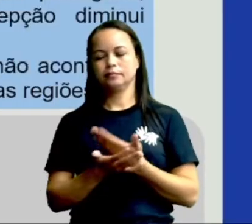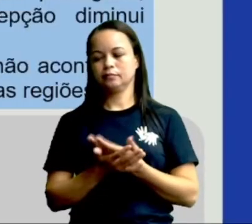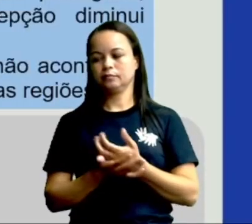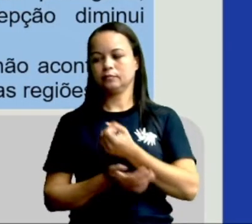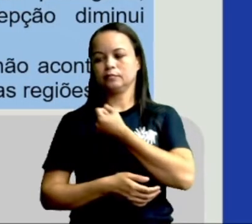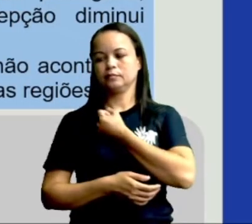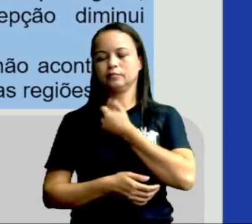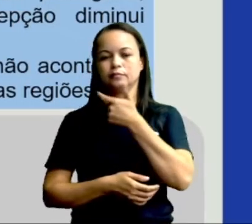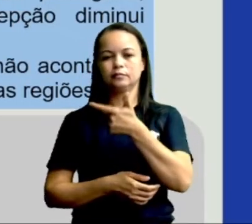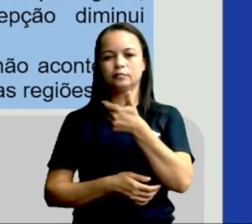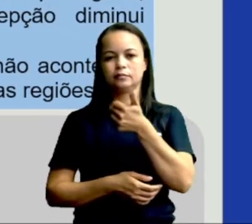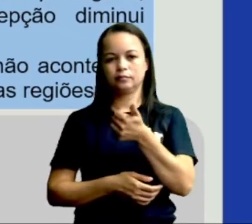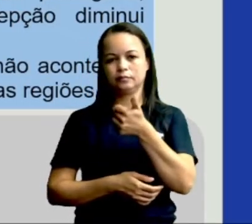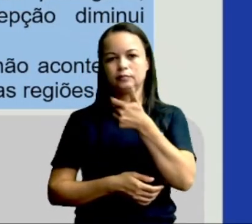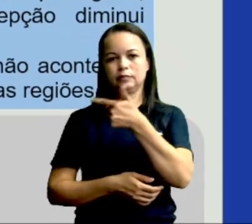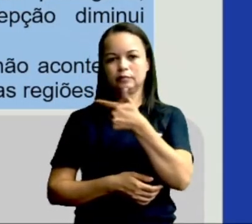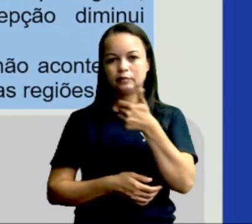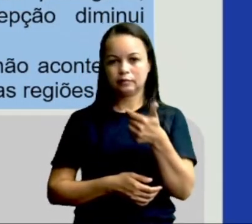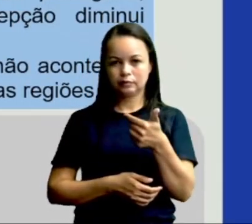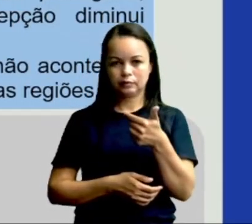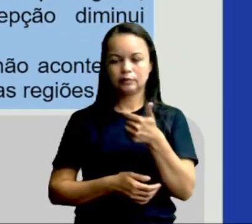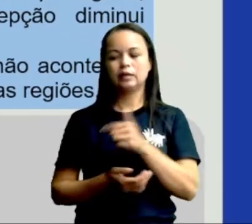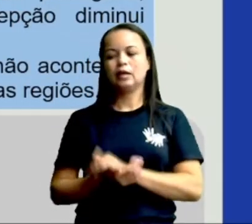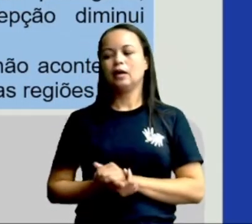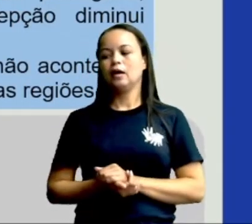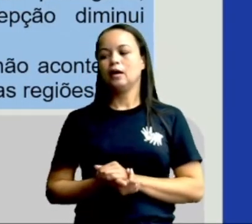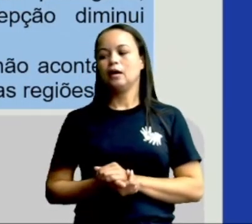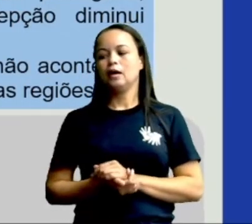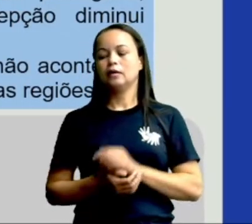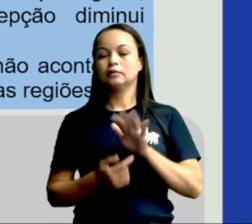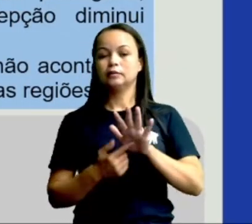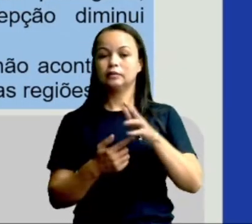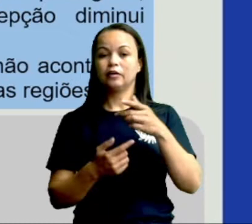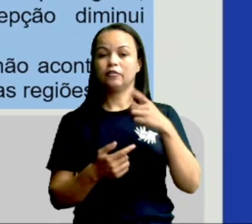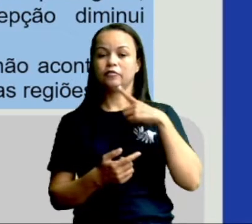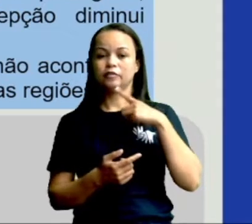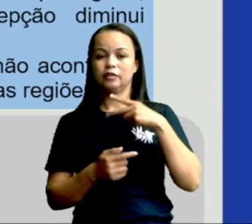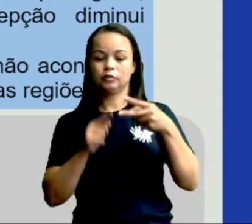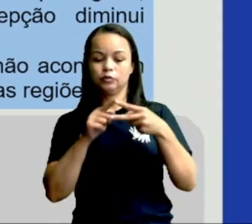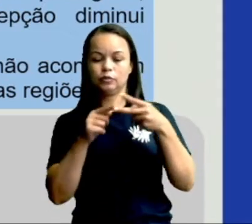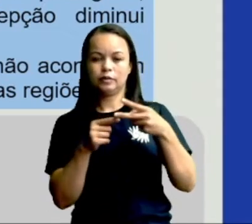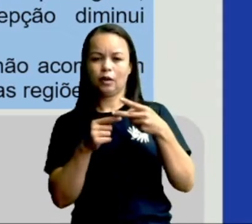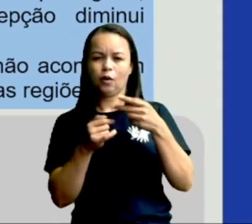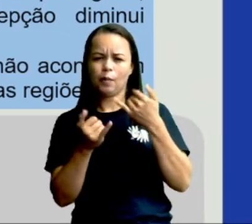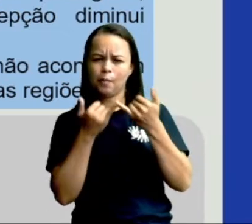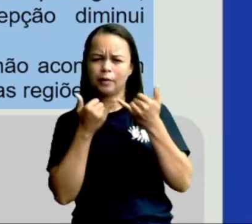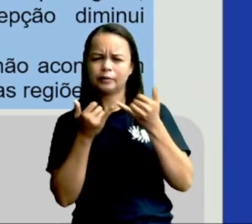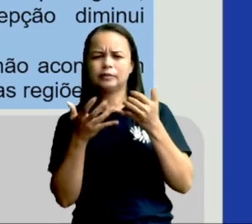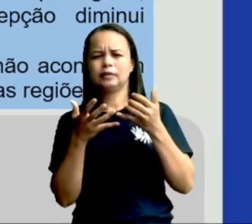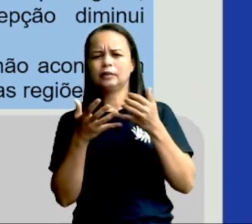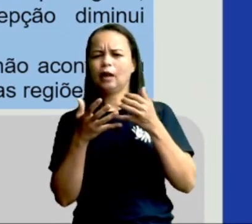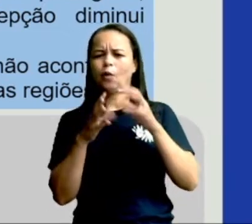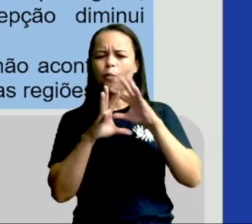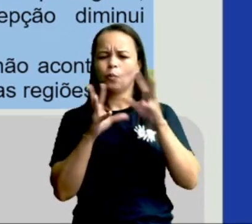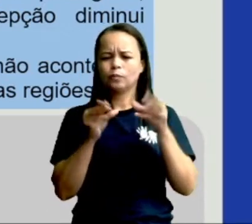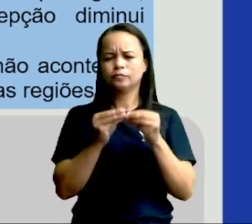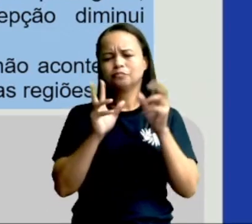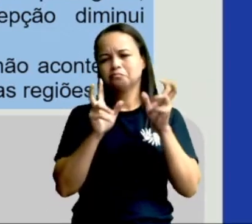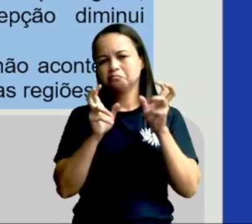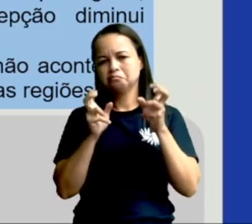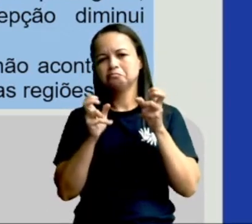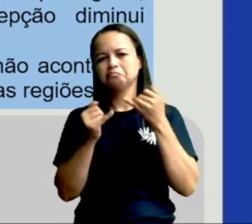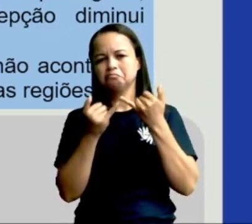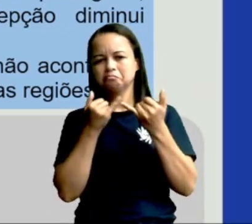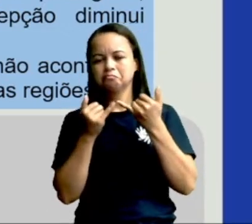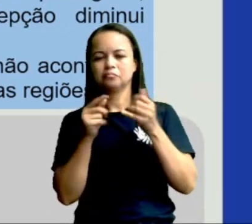número 21 e 22, que foram duas aulas muito parecidas, porque abordavam assuntos parecidos, por exemplo, que